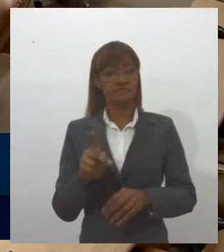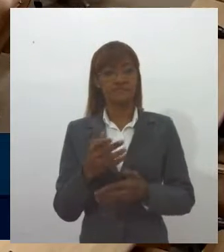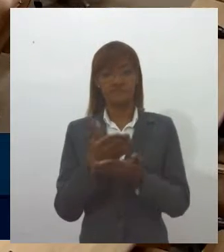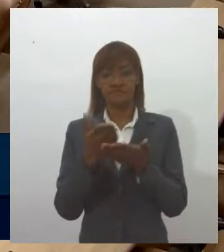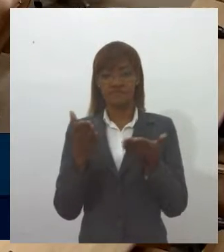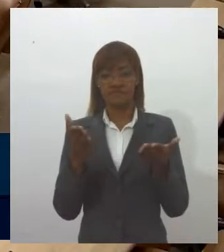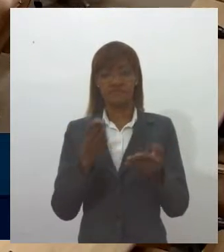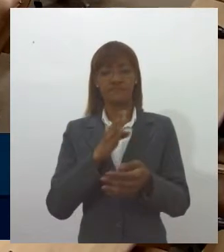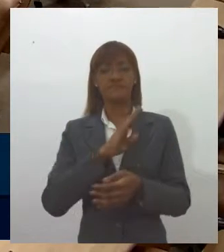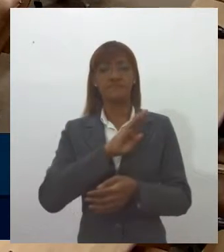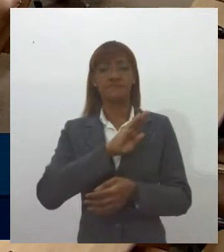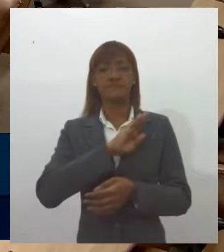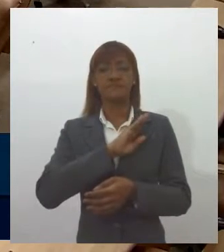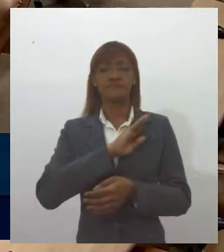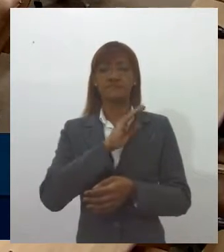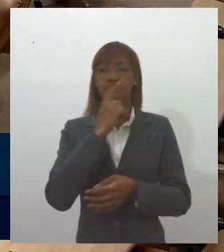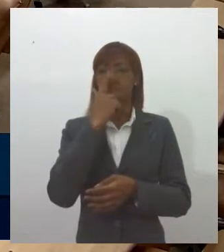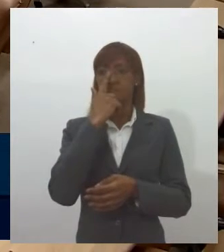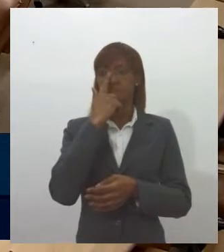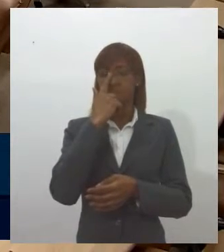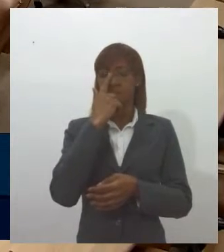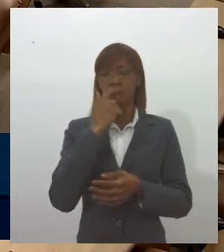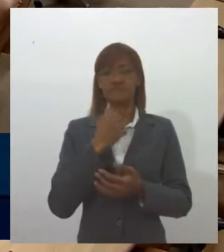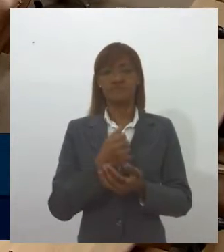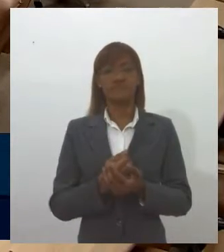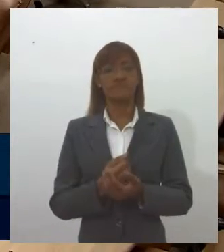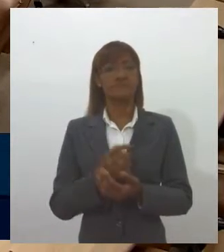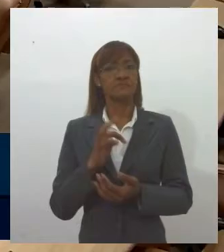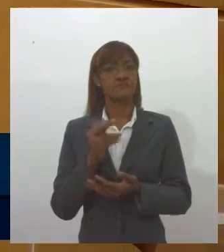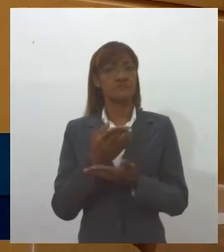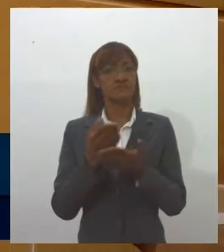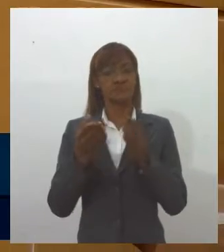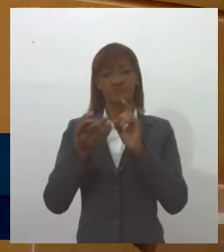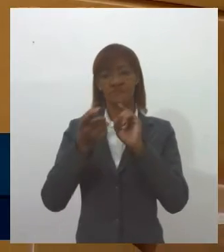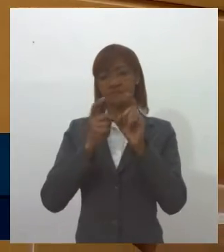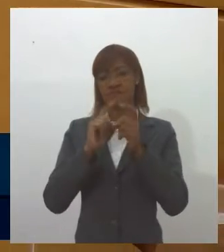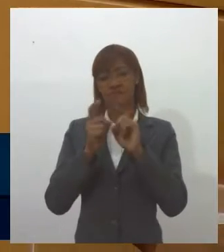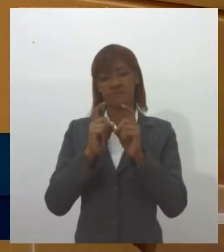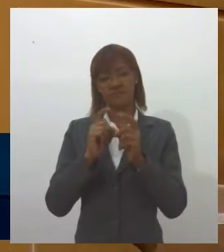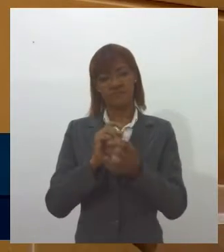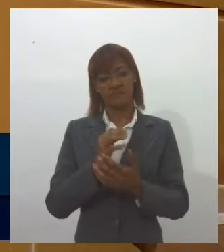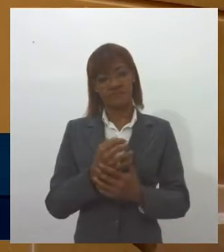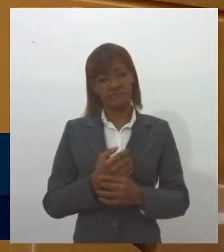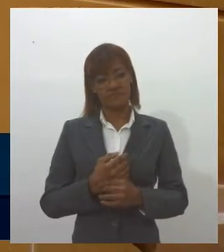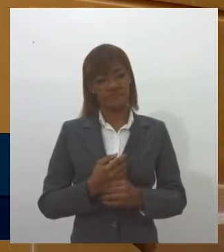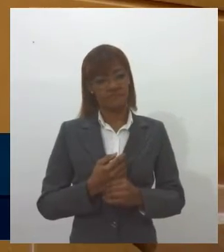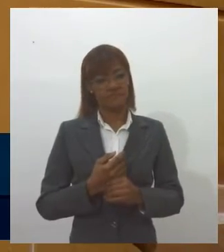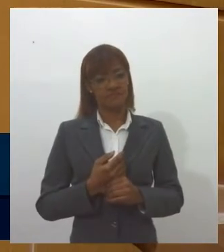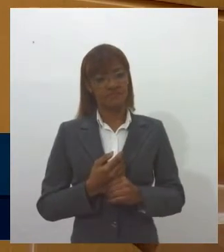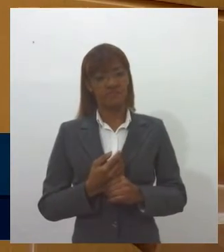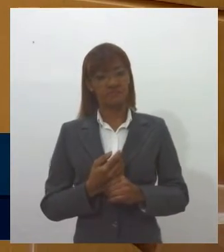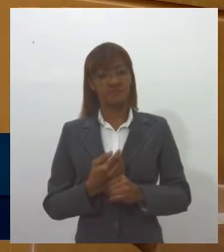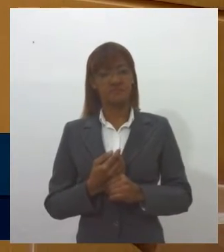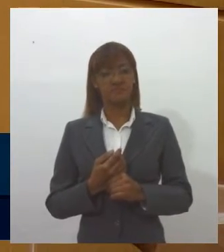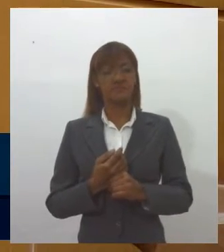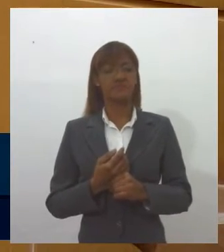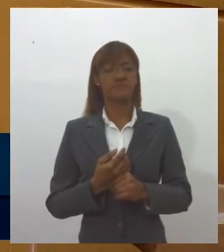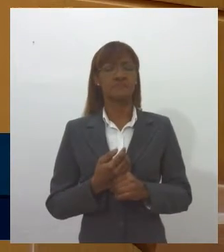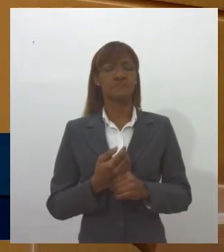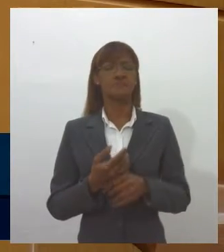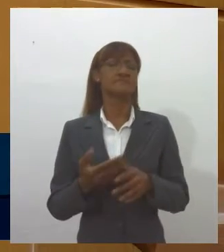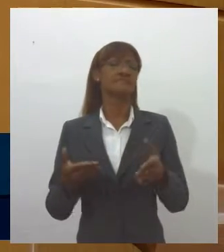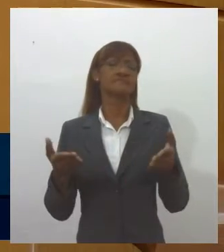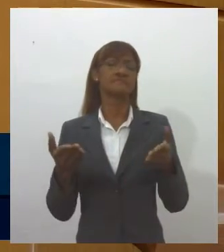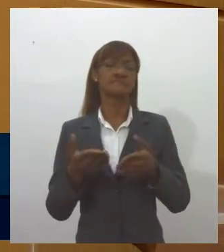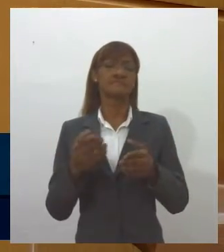O deputado Irã Barbosa, do PT, iniciou os pronunciamentos na sessão desta quinta-feira, dia 23. O parlamentar falou sobre a